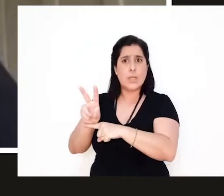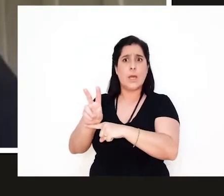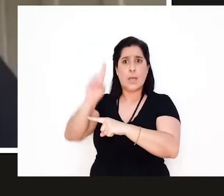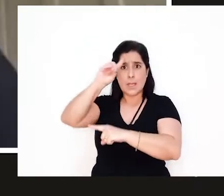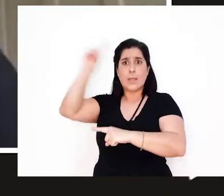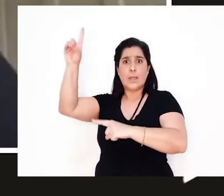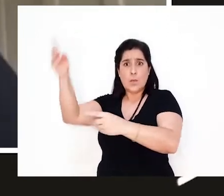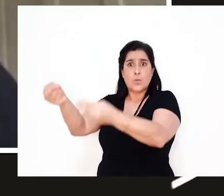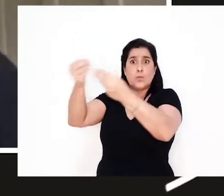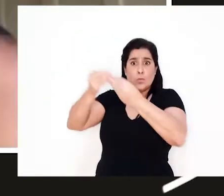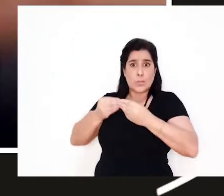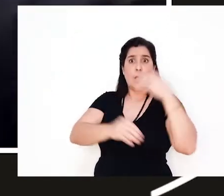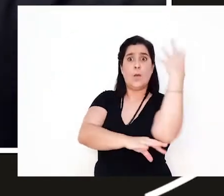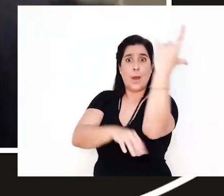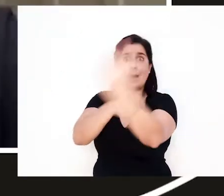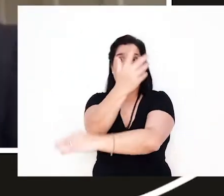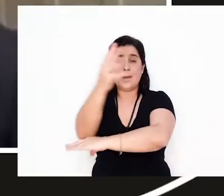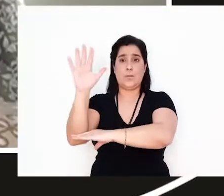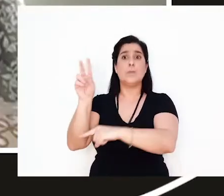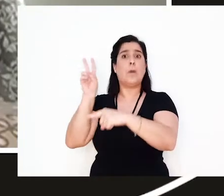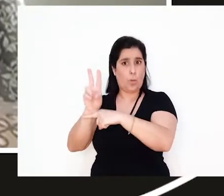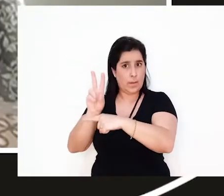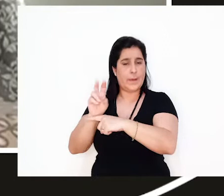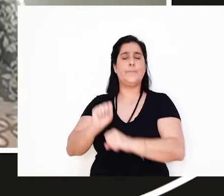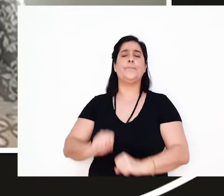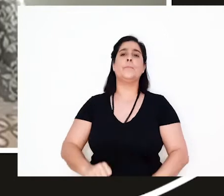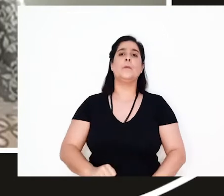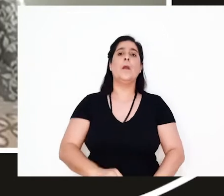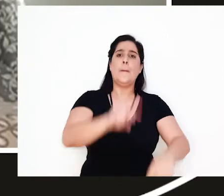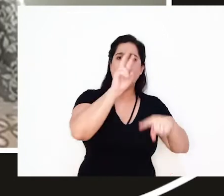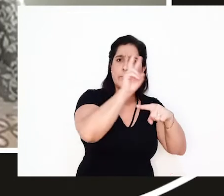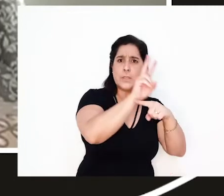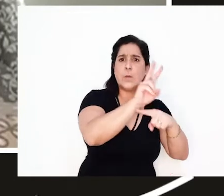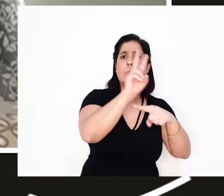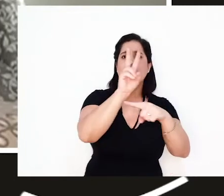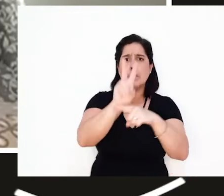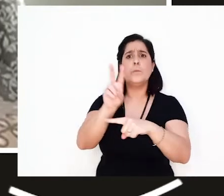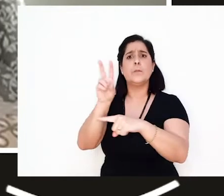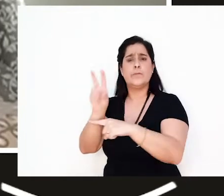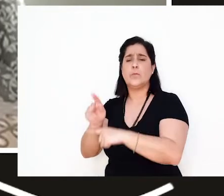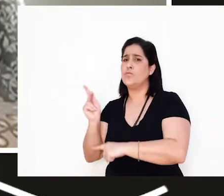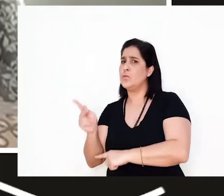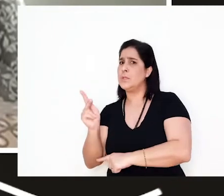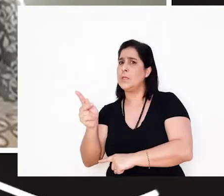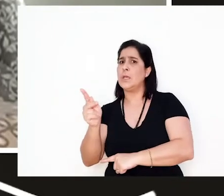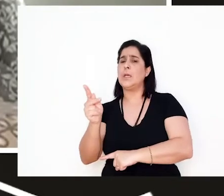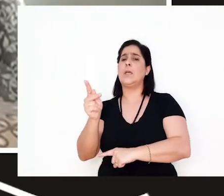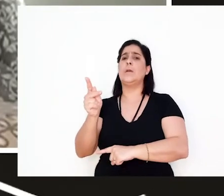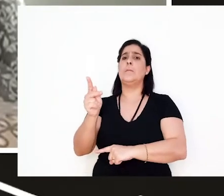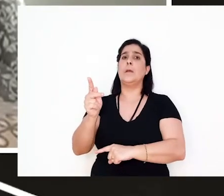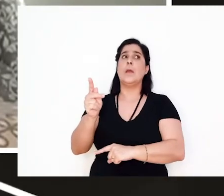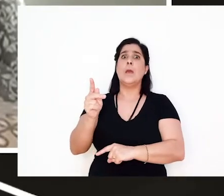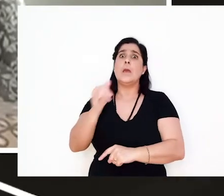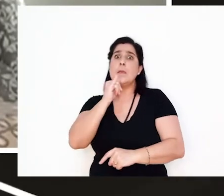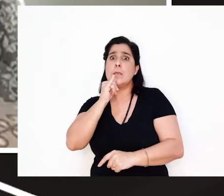ao seu alcance da água, para que ela possa ter sempre. Preservação, sempre, como a gente já tinha falado, né? O cuidado com a água que está